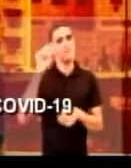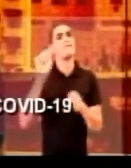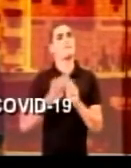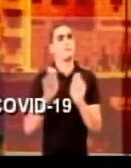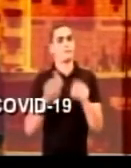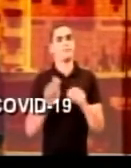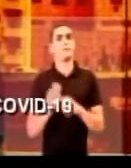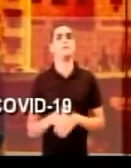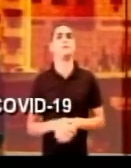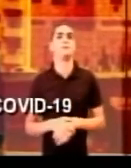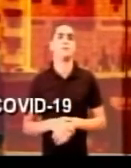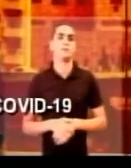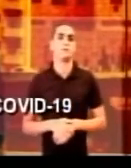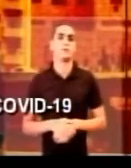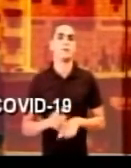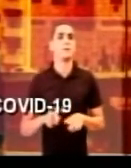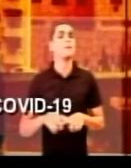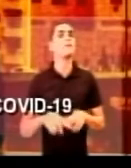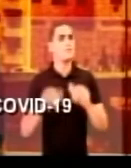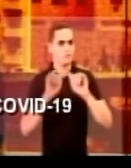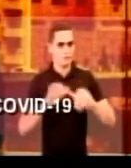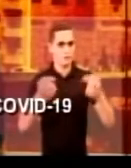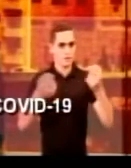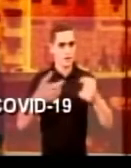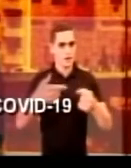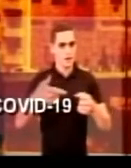Como eu falei, o registro será nominal.